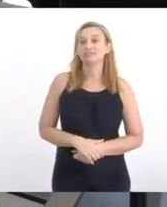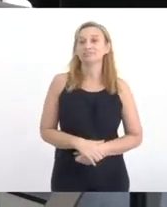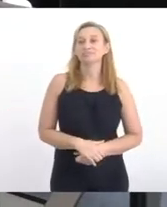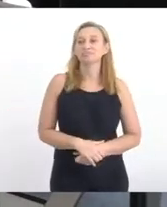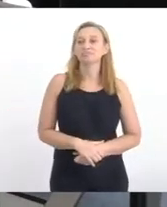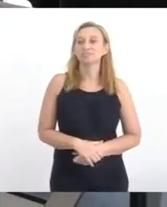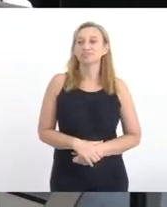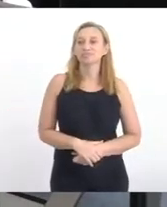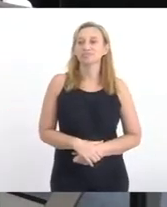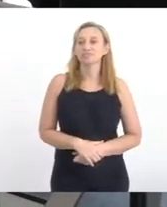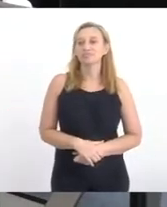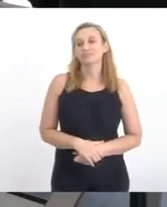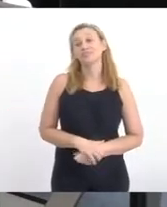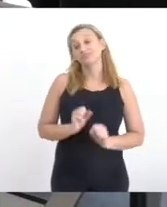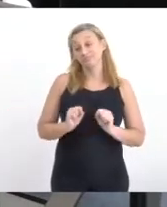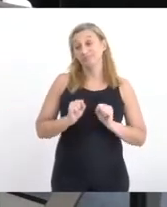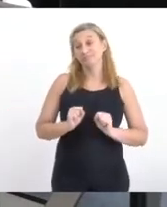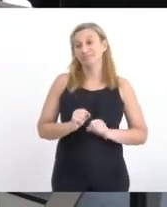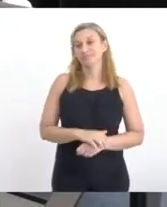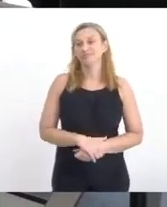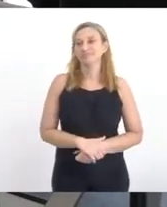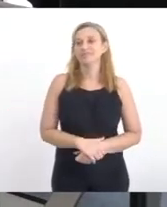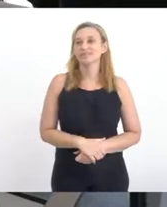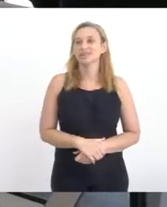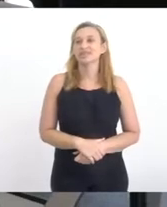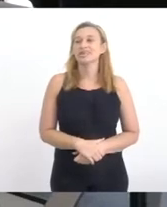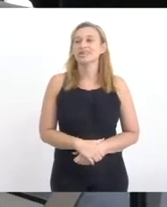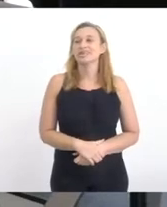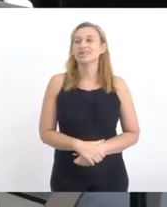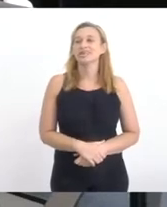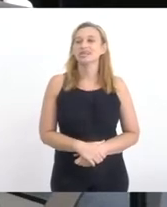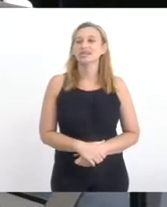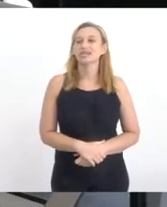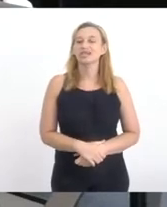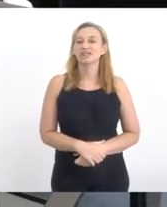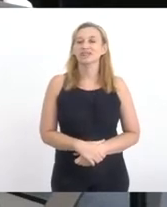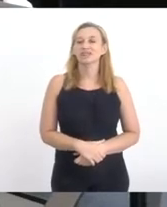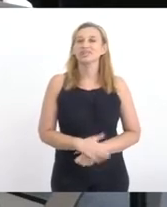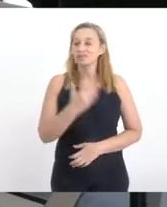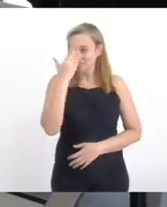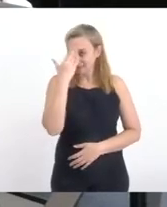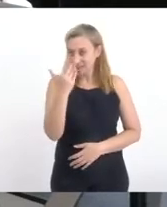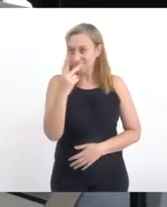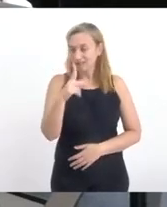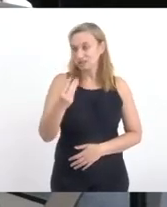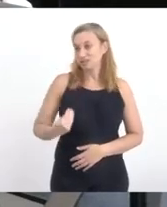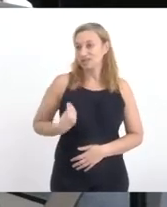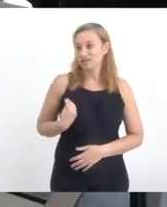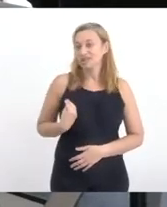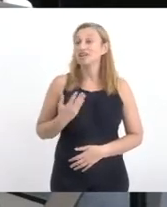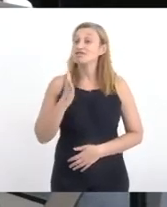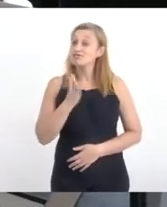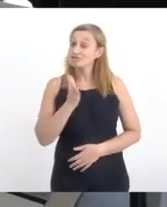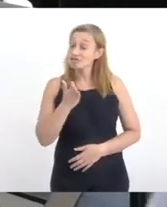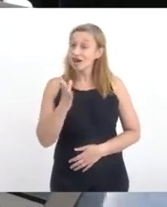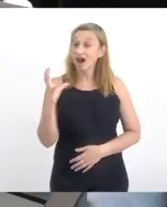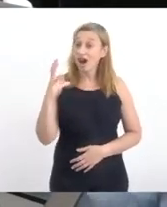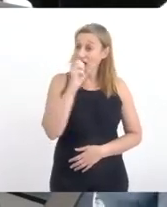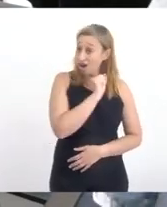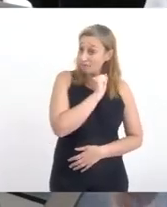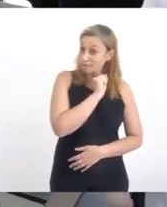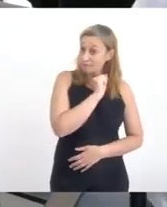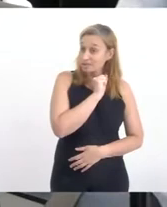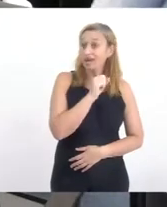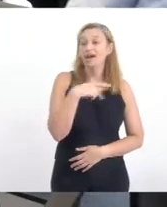a sentar-se por favor e muito obrigado pela sua presença e já passo imediatamente